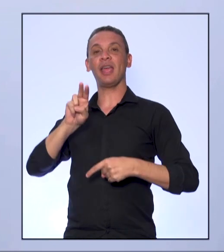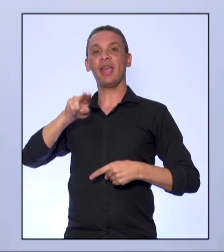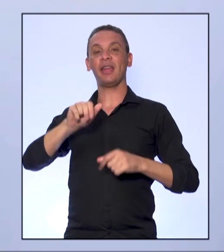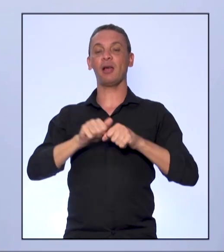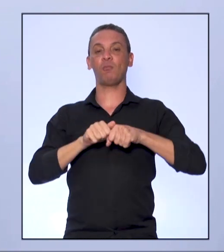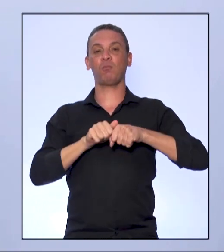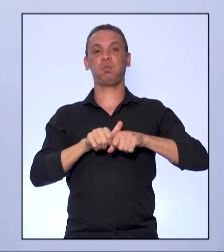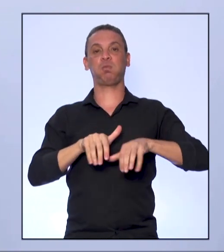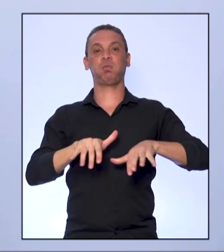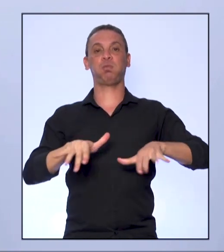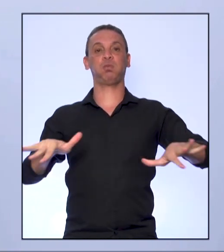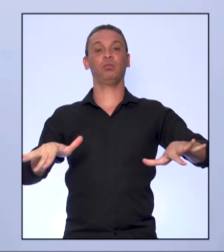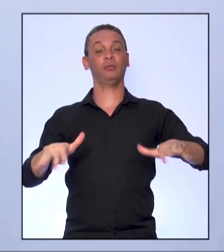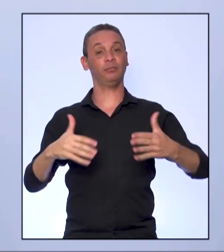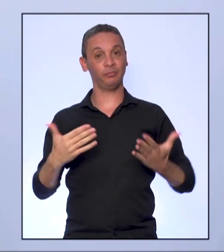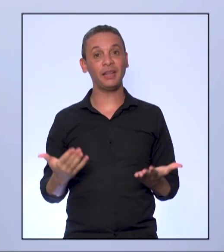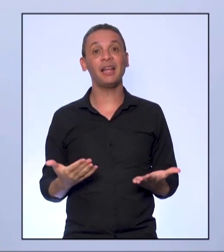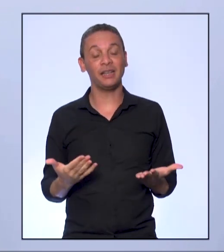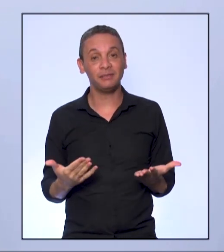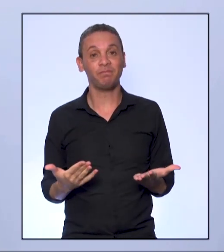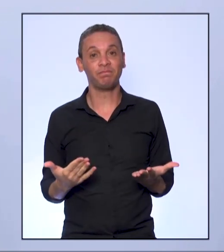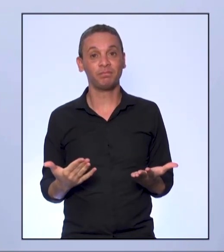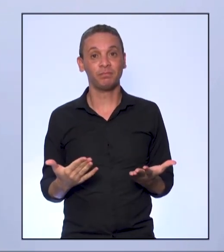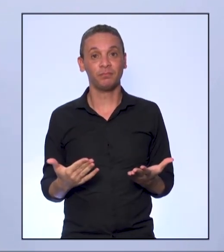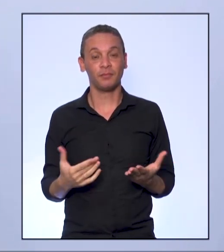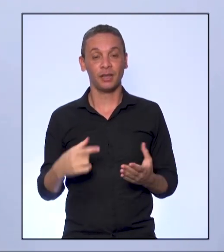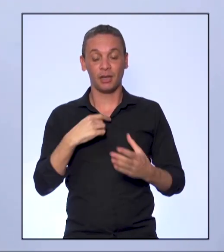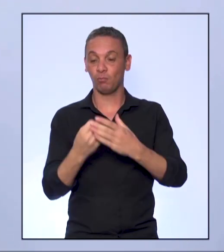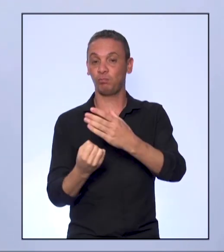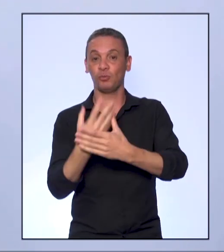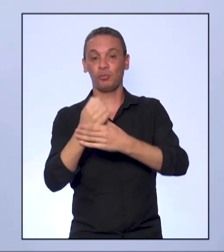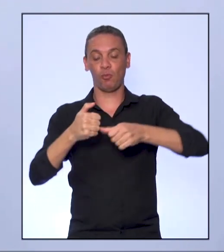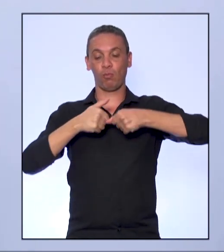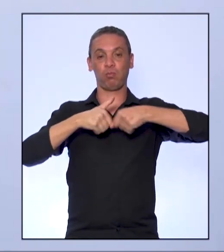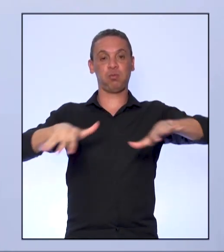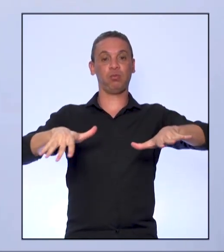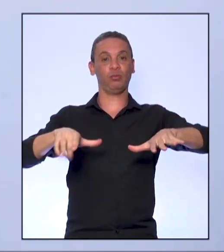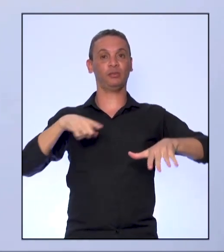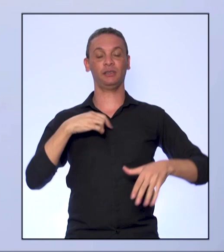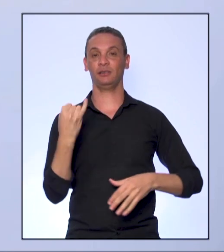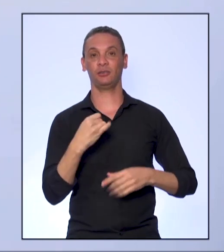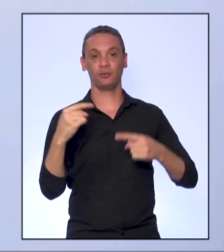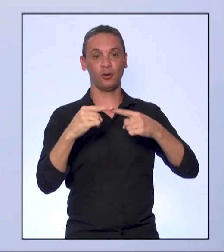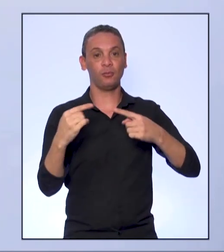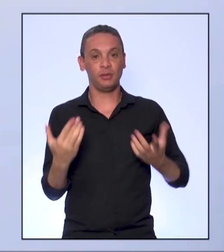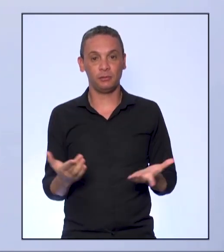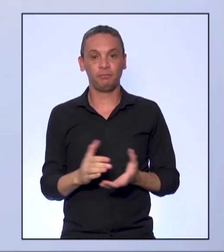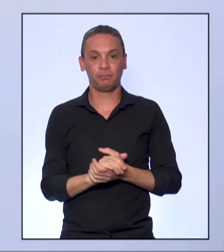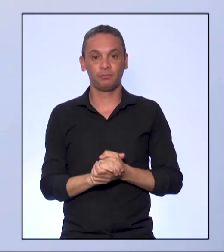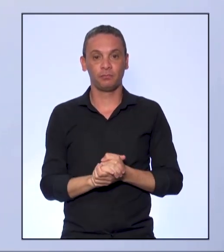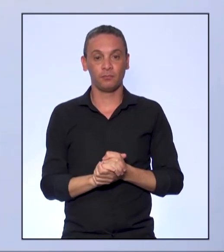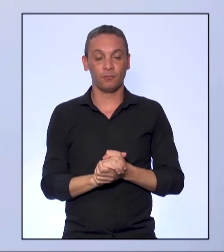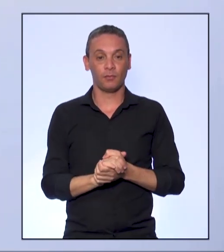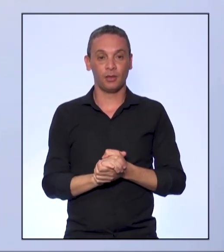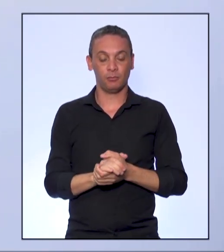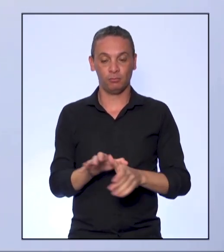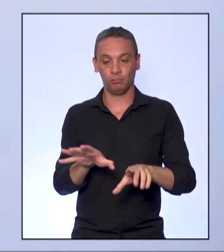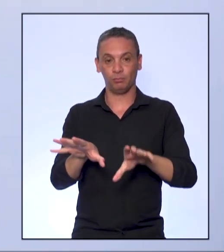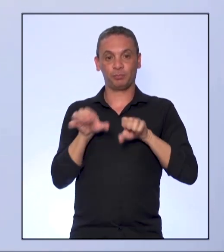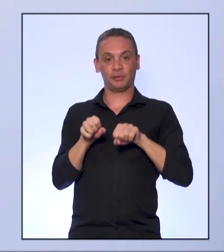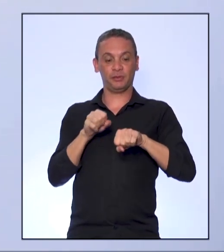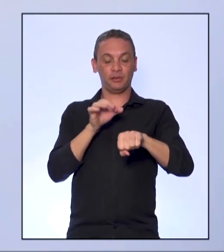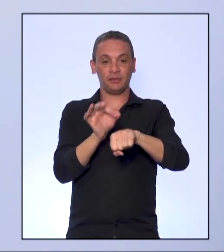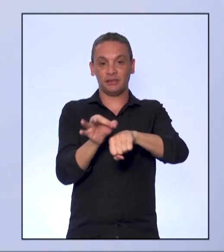mensageiro. Como assim? Já é o mensageiro, já produz proteína, já consegue. Lembra que eu mostrei para vocês? Então, quando ele infecta a célula,